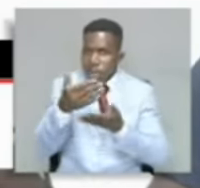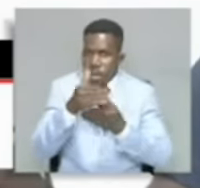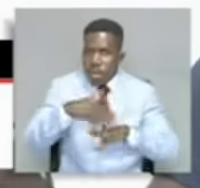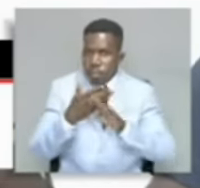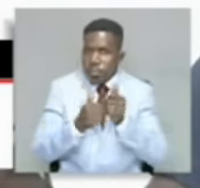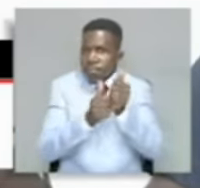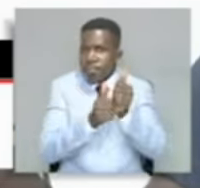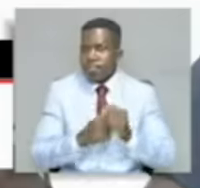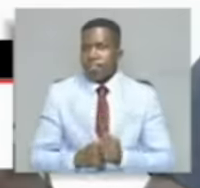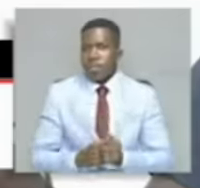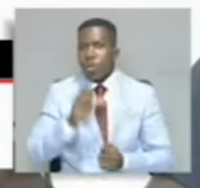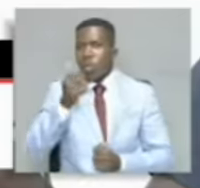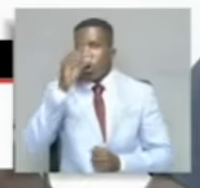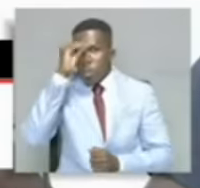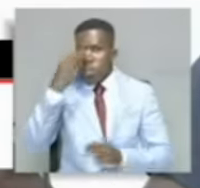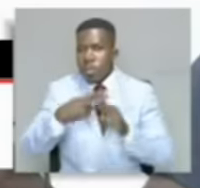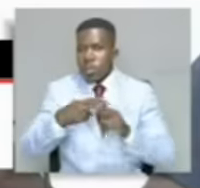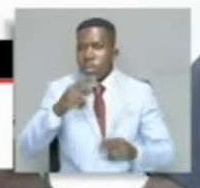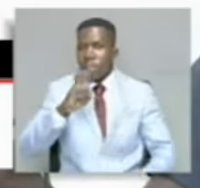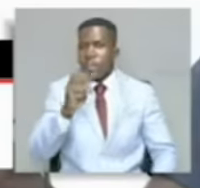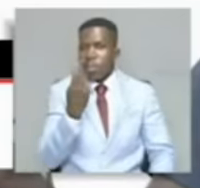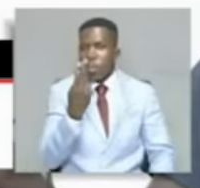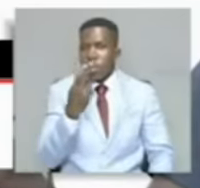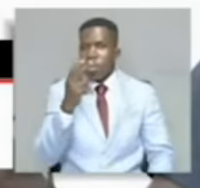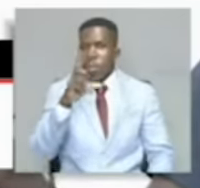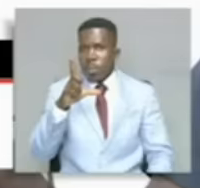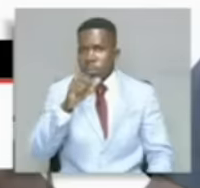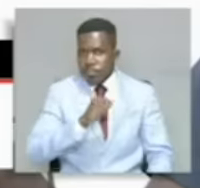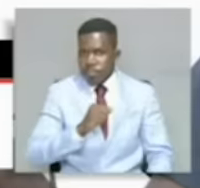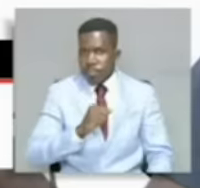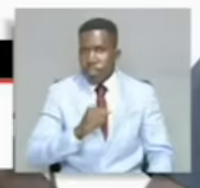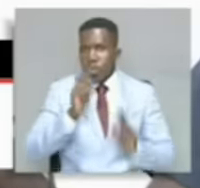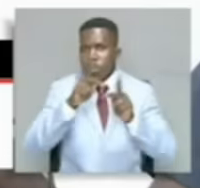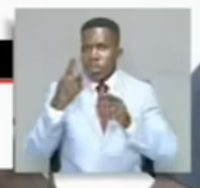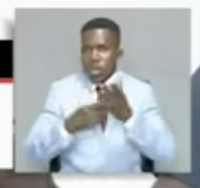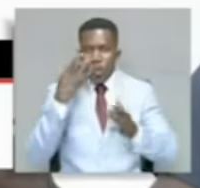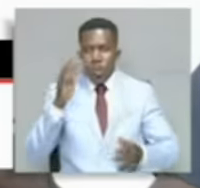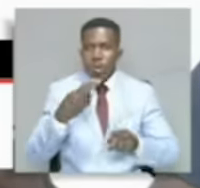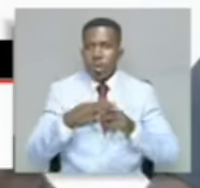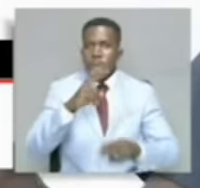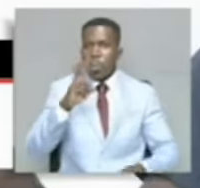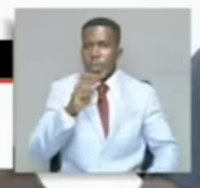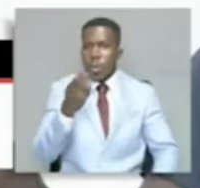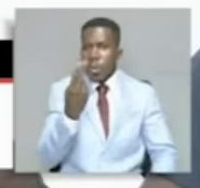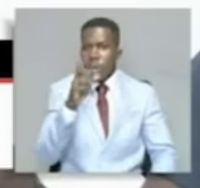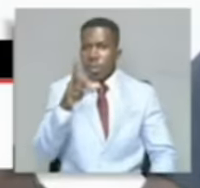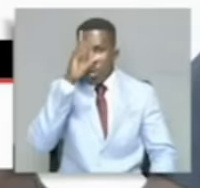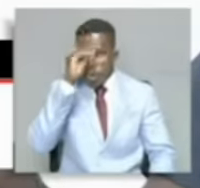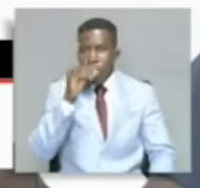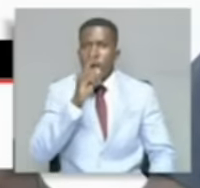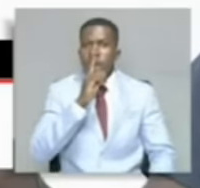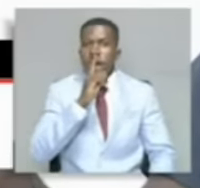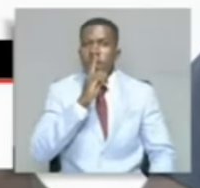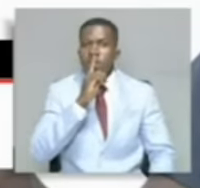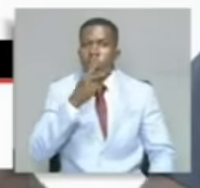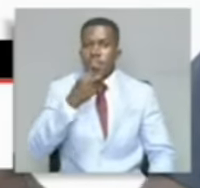seguimento. Raul Francisco Domingos Gaeta, também conhecido por Raul, casado de 36 anos, tanto